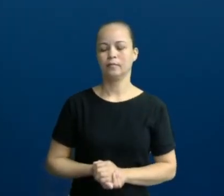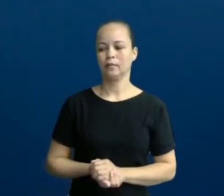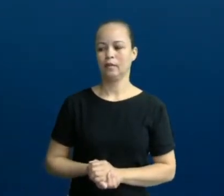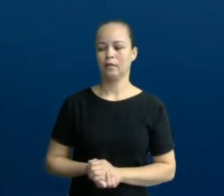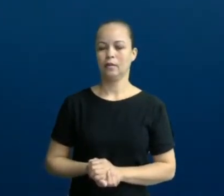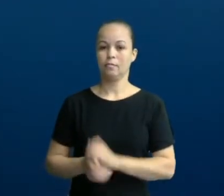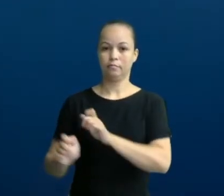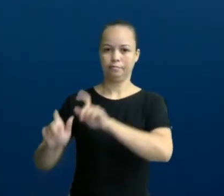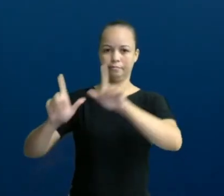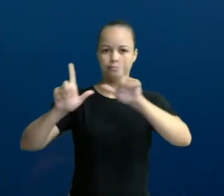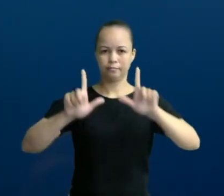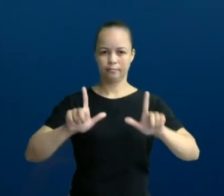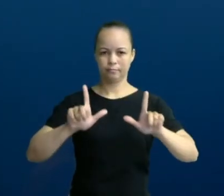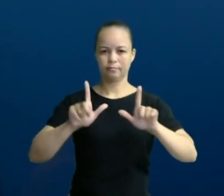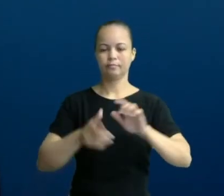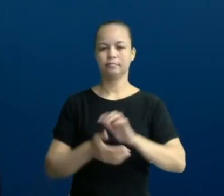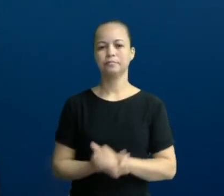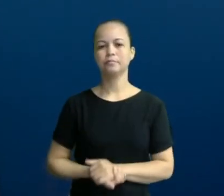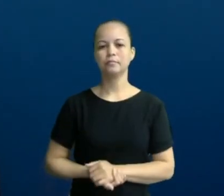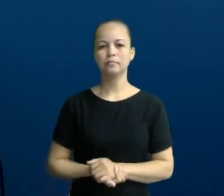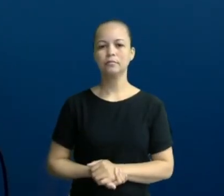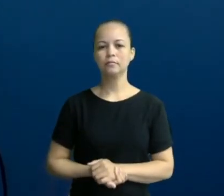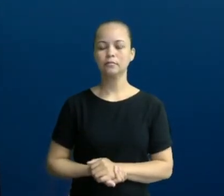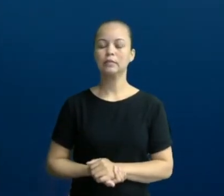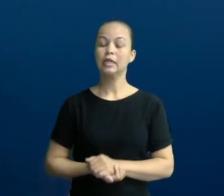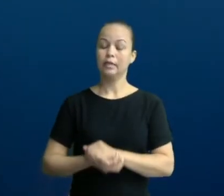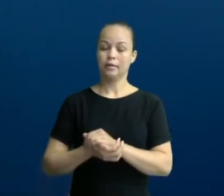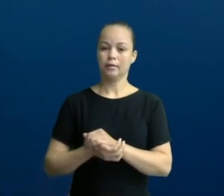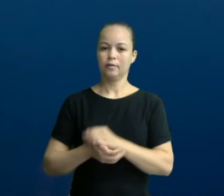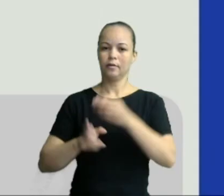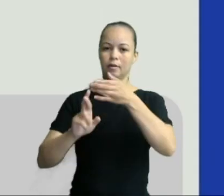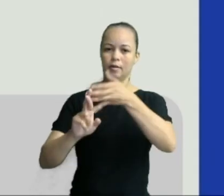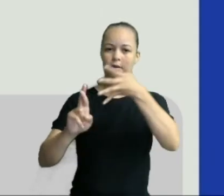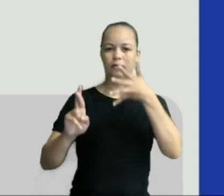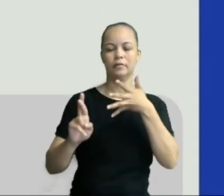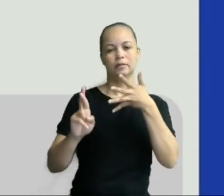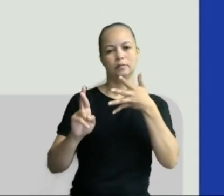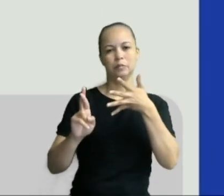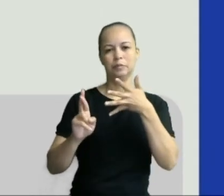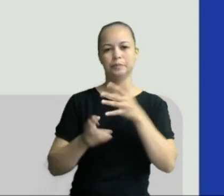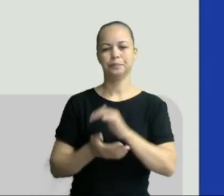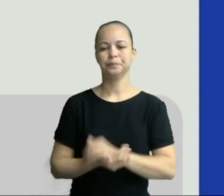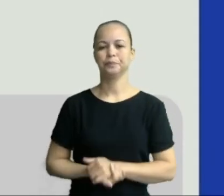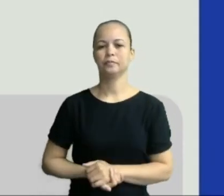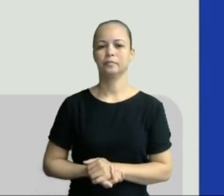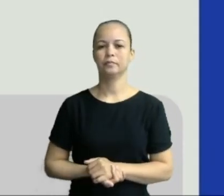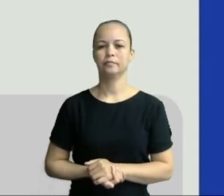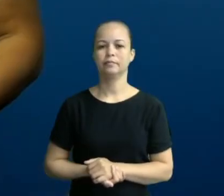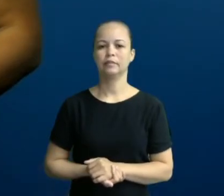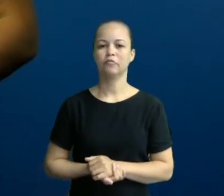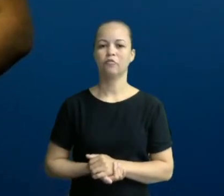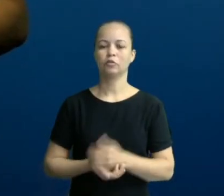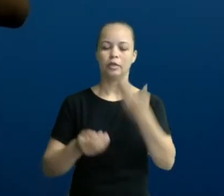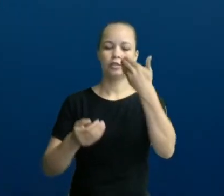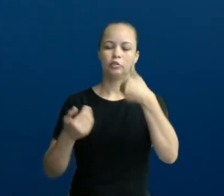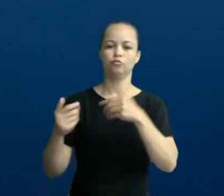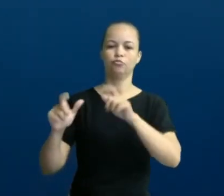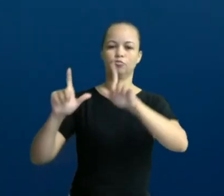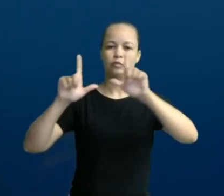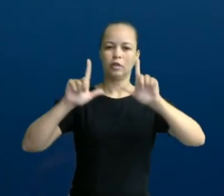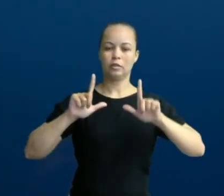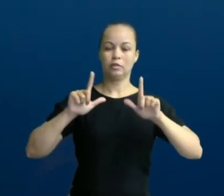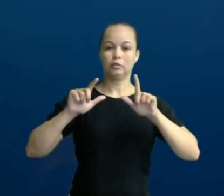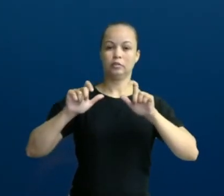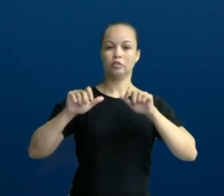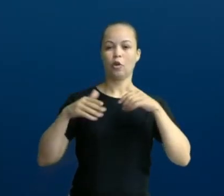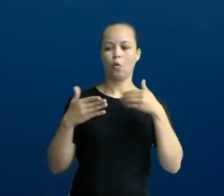gente, próximo slide, para que a gente não perca tempo, que é as nossas referências bibliográficas. Produção, volta aqui comigo e coloca já o